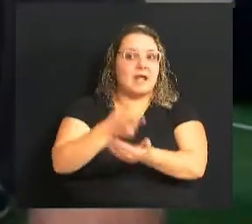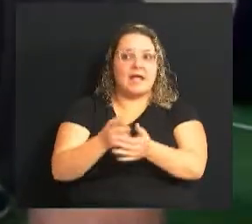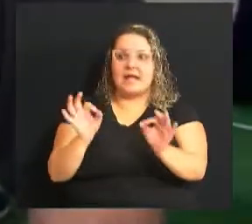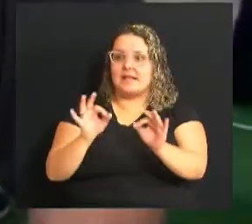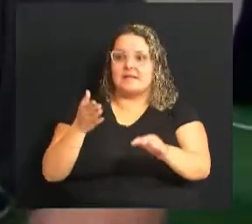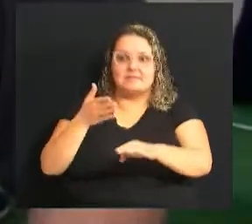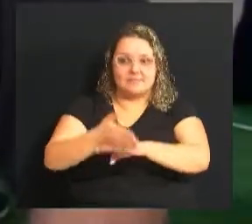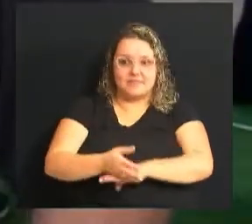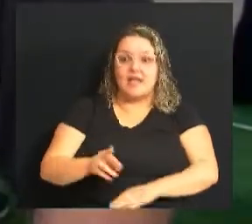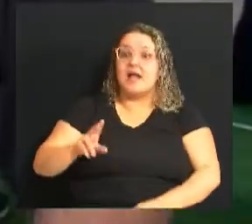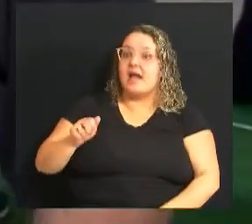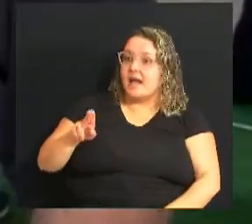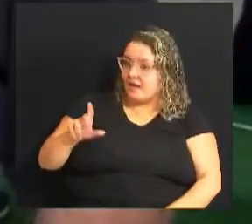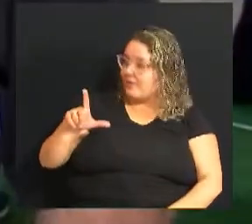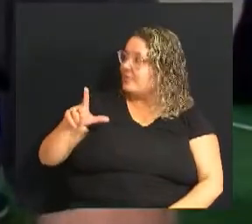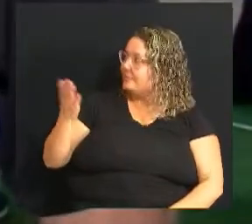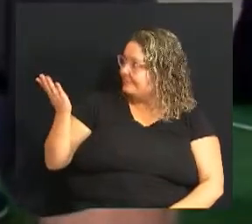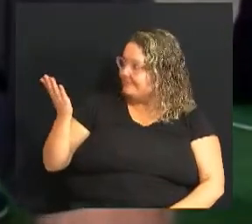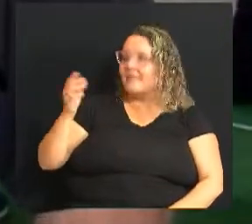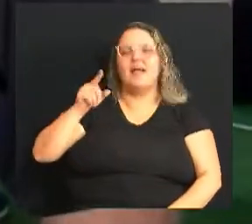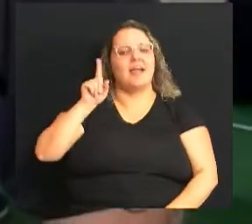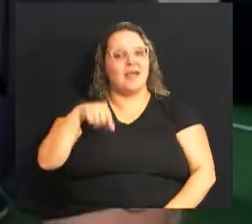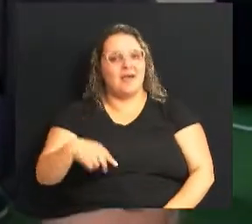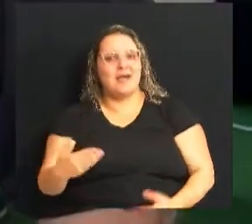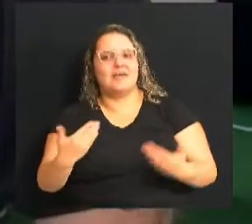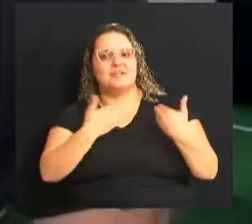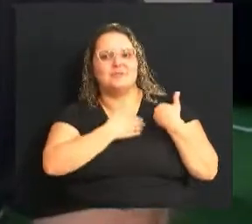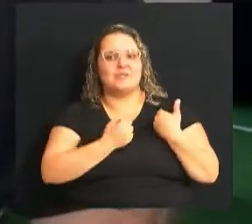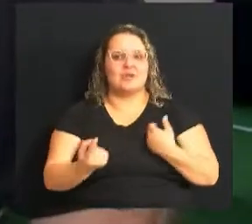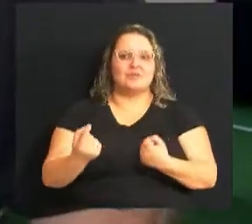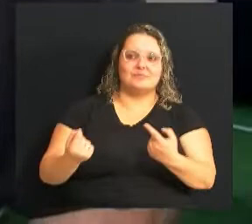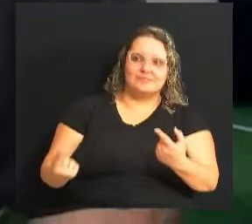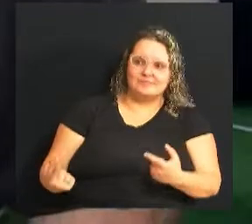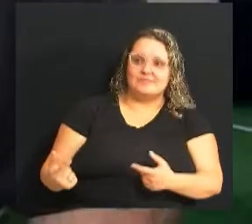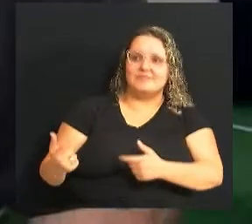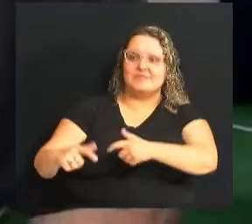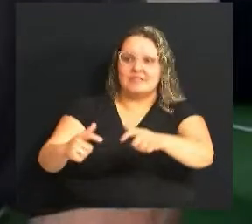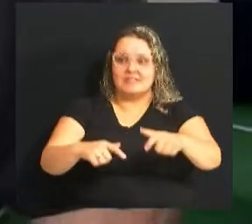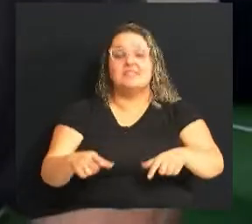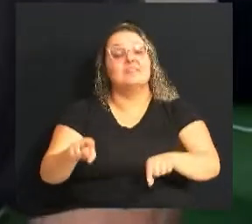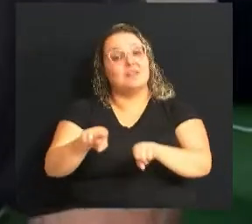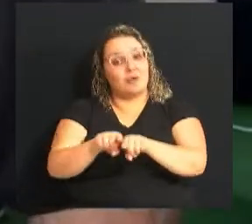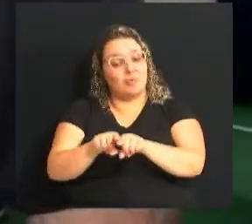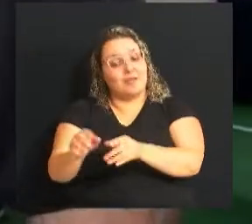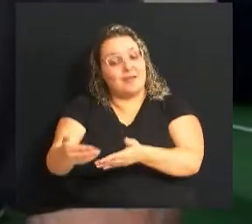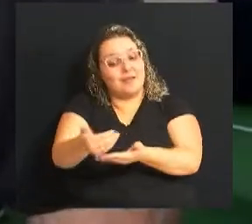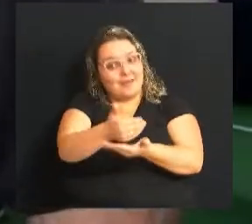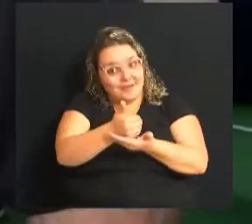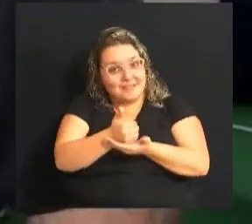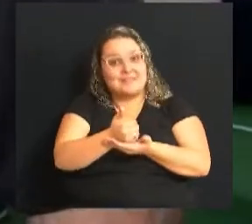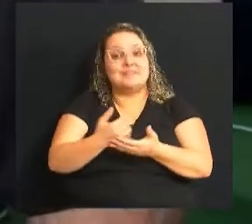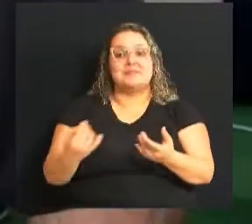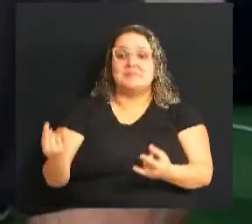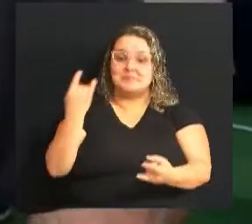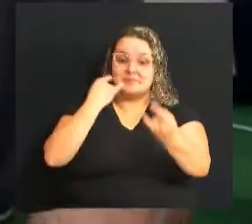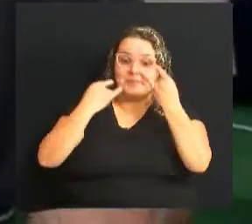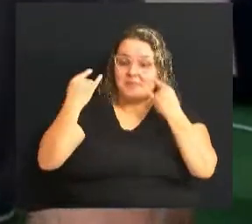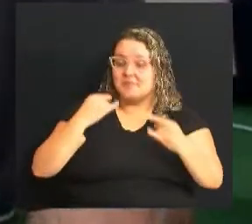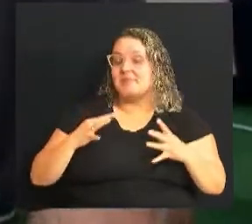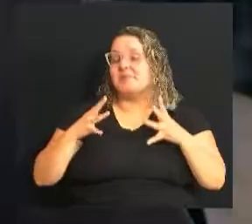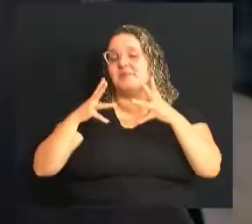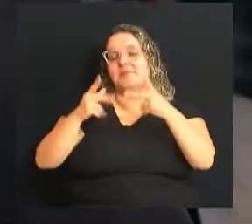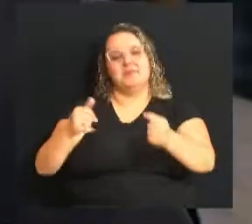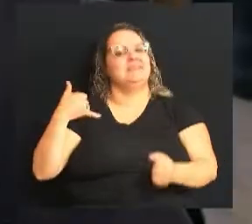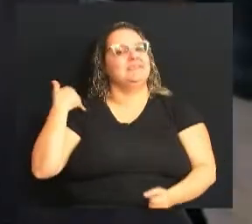é o responsável por uma das unidades e também colecionador. Ele conta que a iniciativa tem atraído o público de todas as